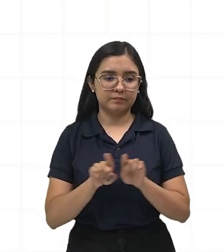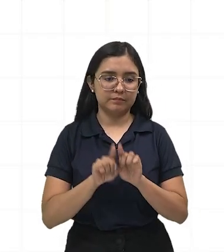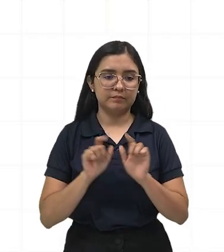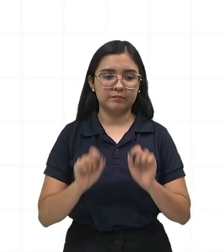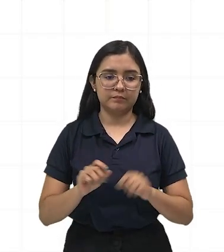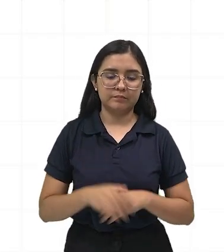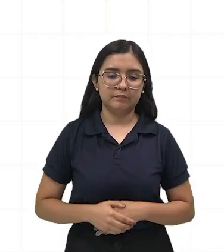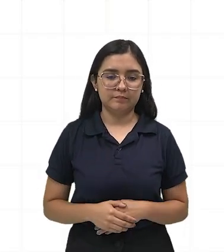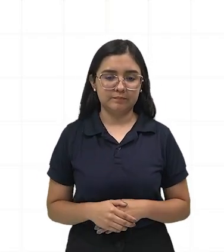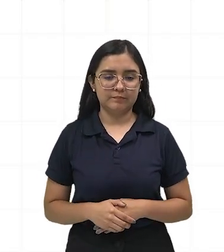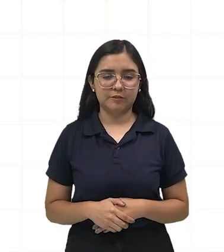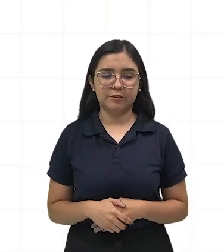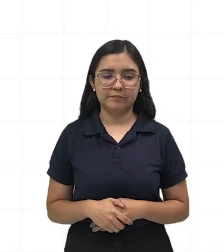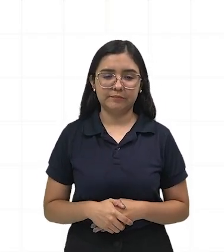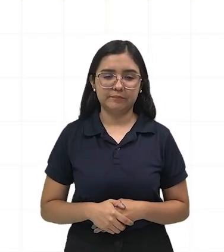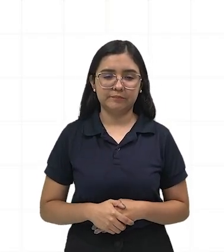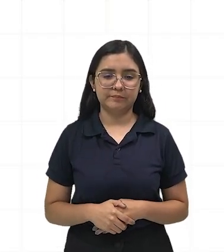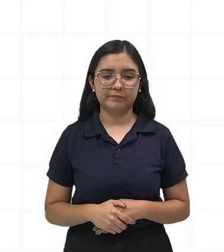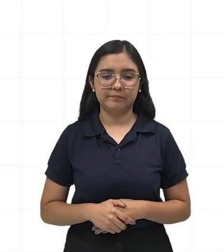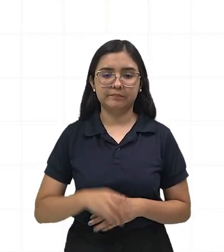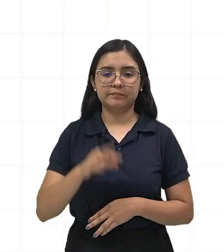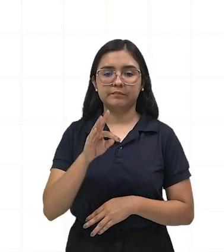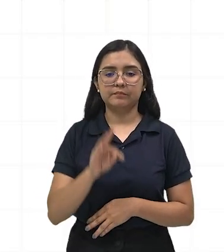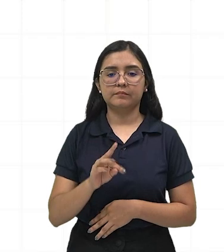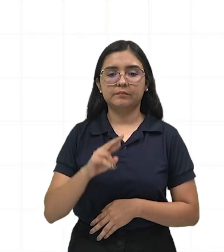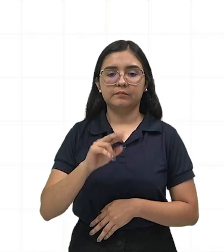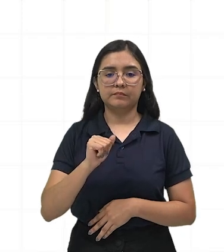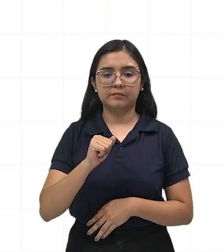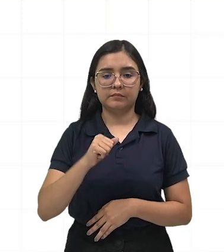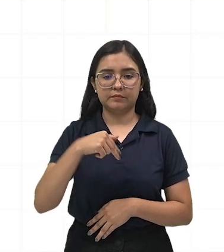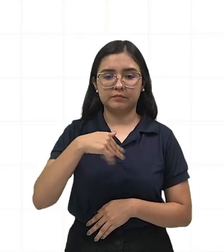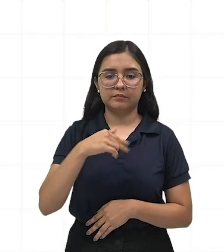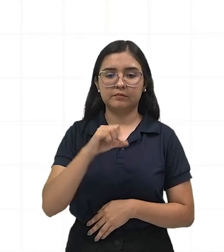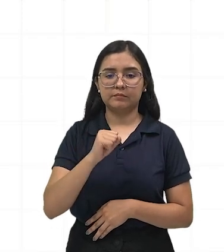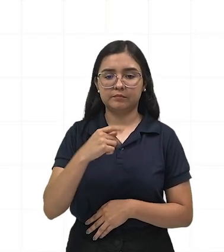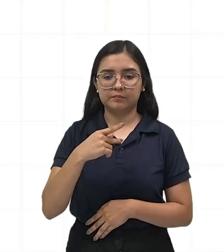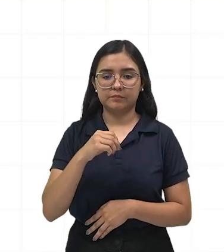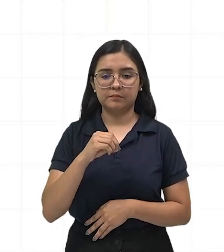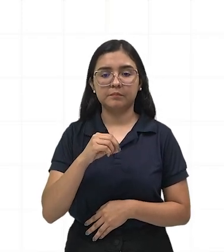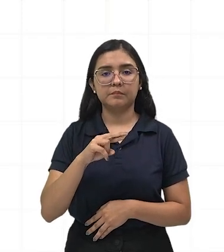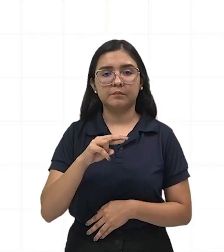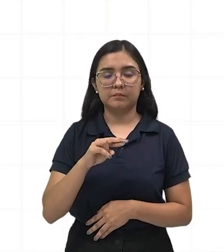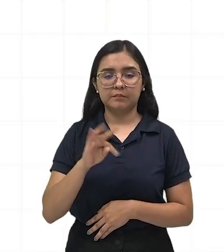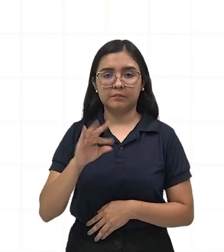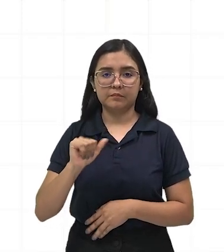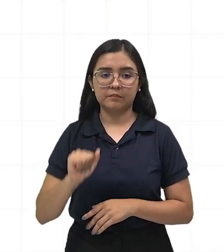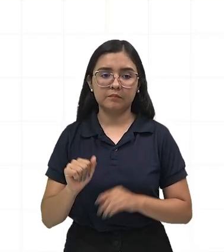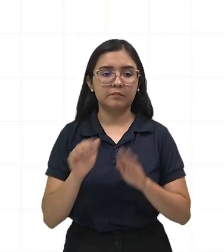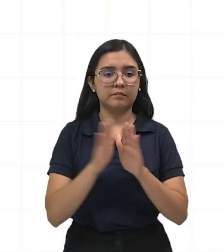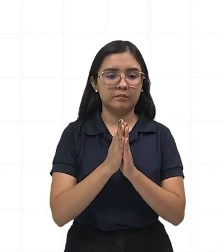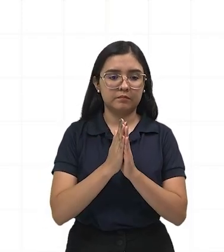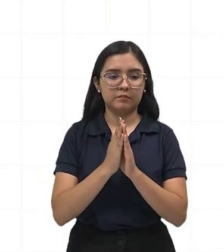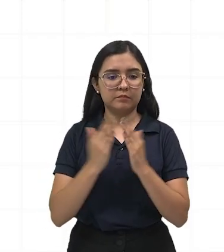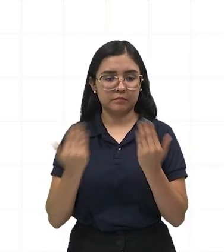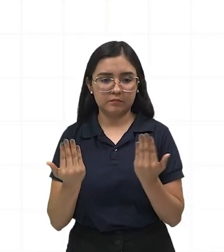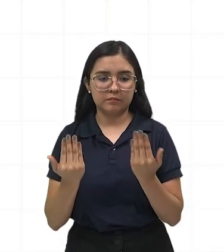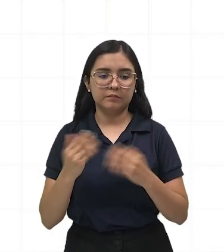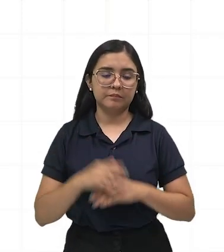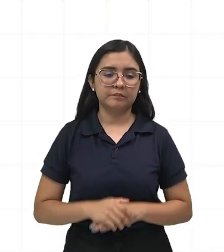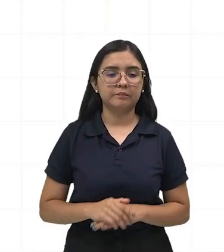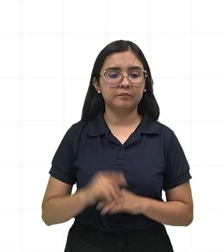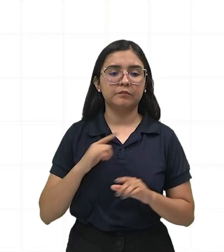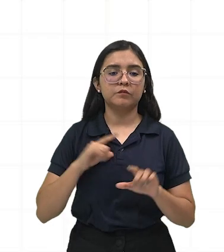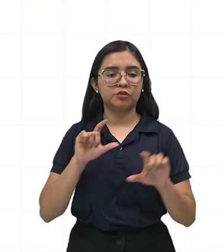transportar, né? Olha aqui os verbos, né? Espelhar, girar, ampliar ou reduzir. Podem ser feitas em qualquer